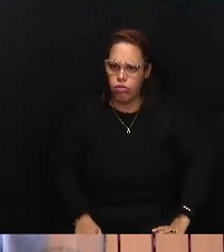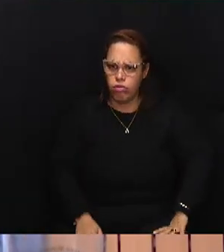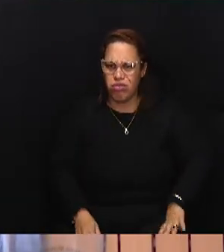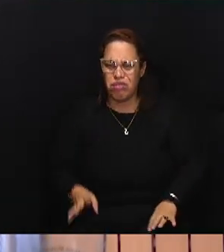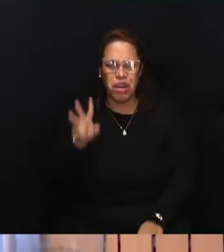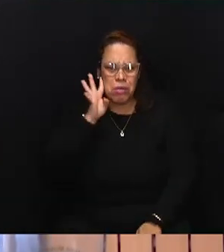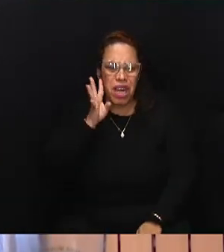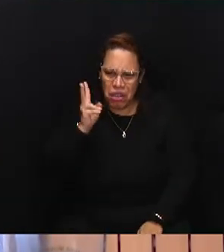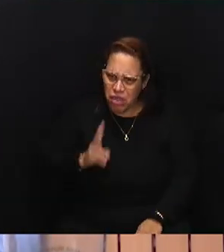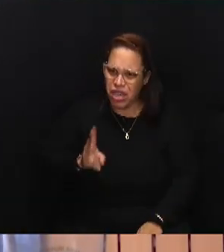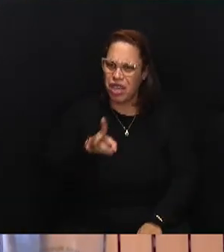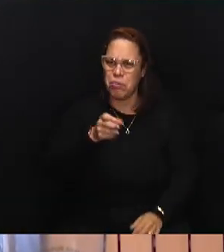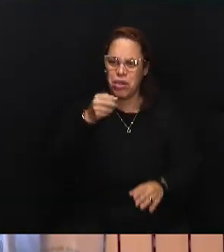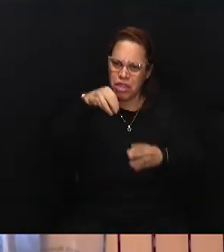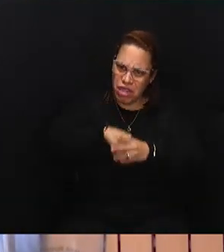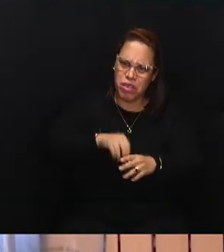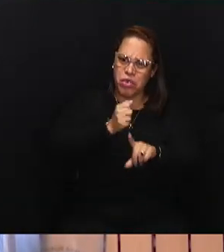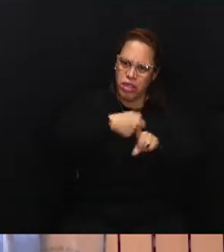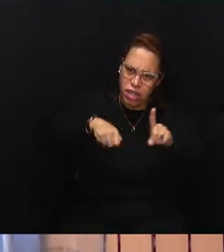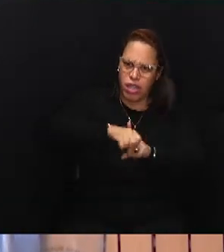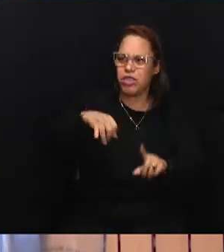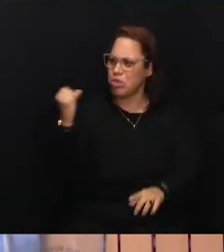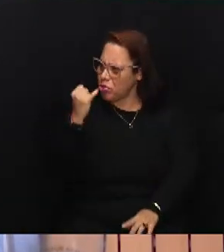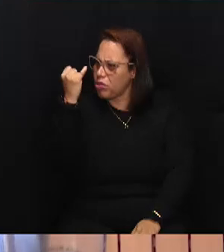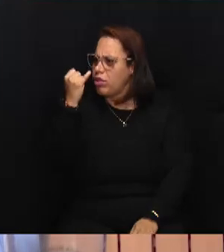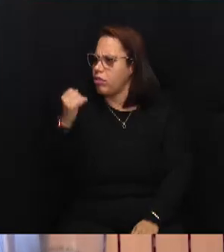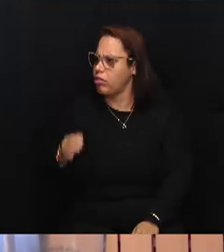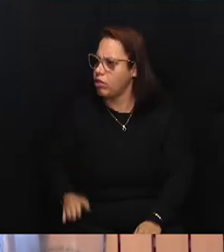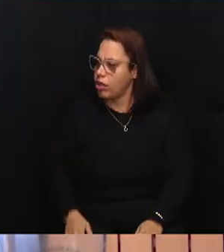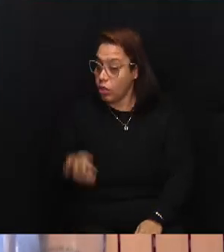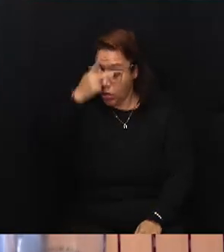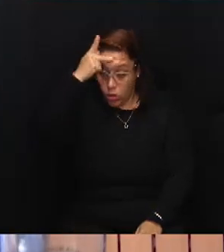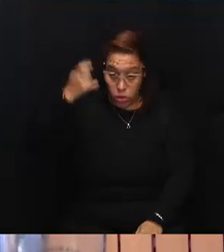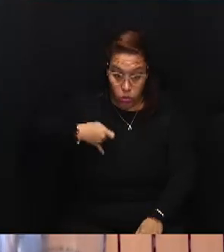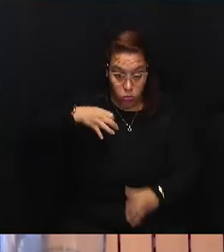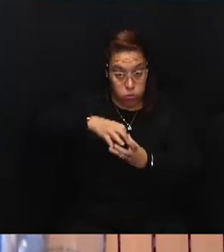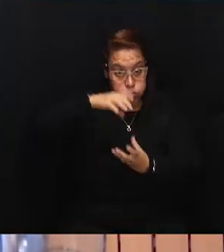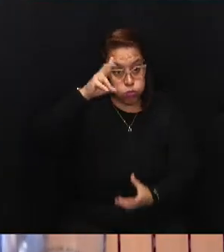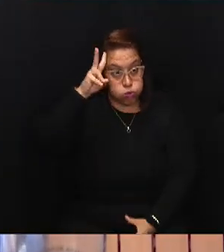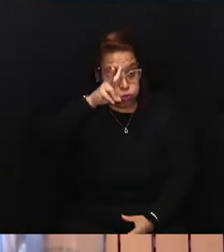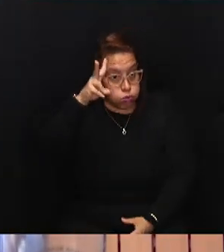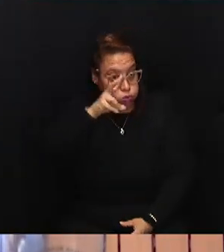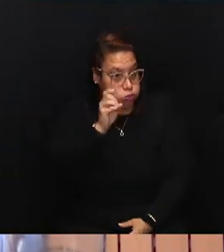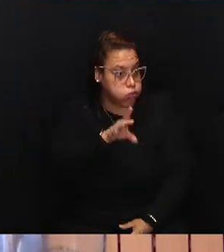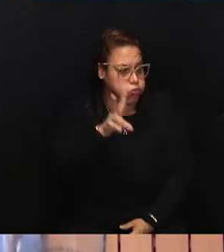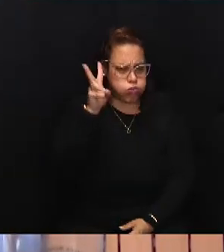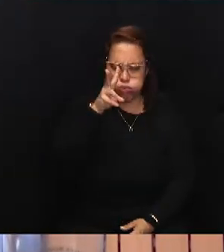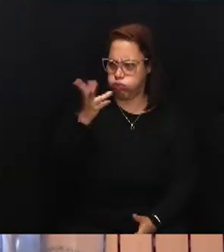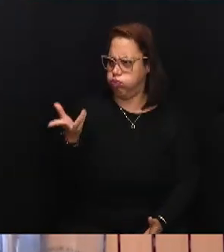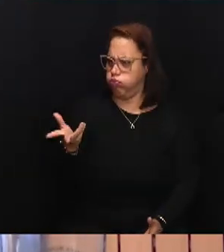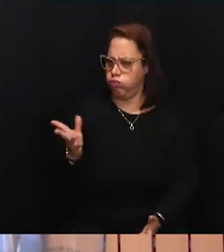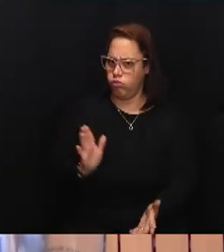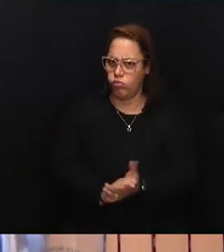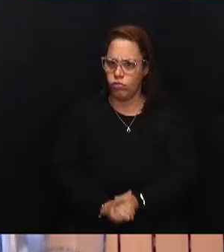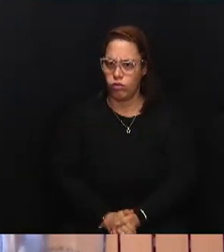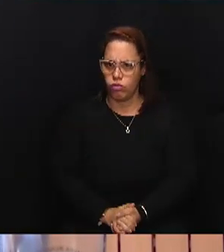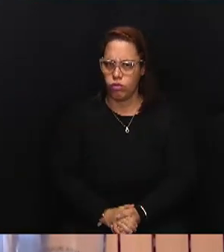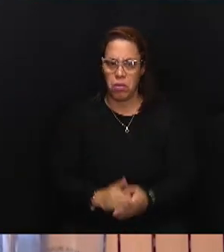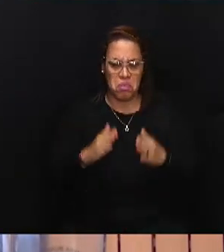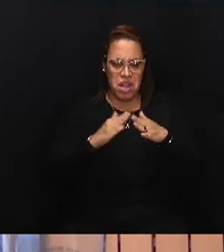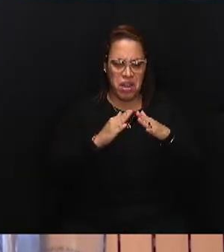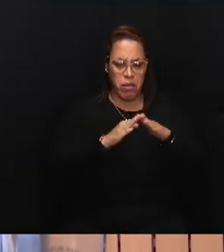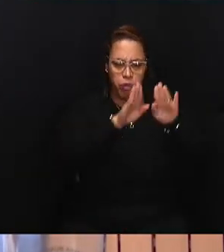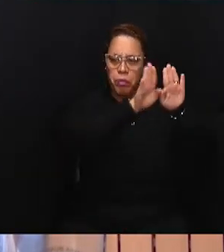todo o sentido da sociedade. É muito importante que o idoso seja lembrado. Parece que o idoso só é lembrado para ir para a casa de repouso,